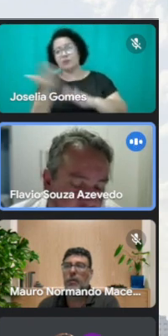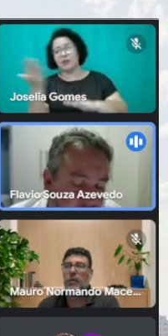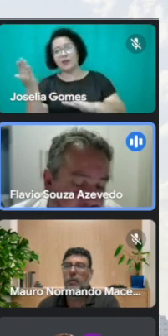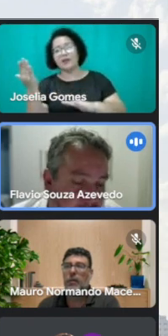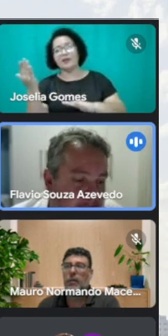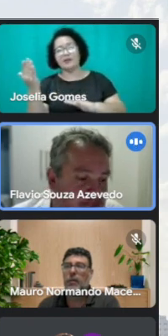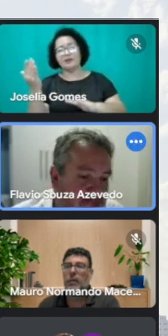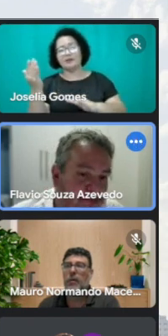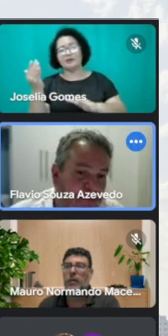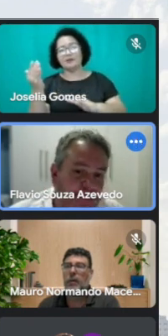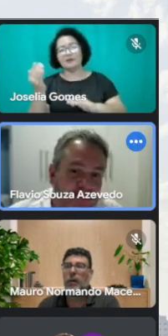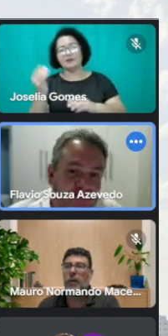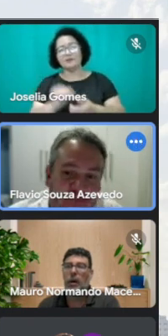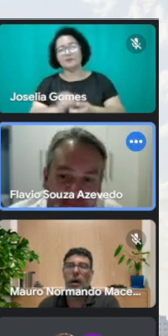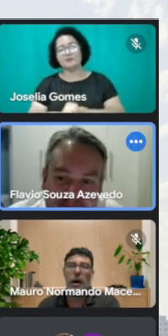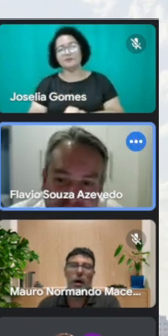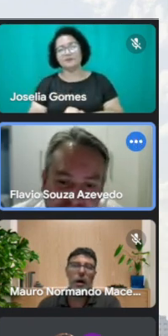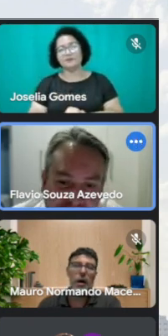mesmo é a população, né?